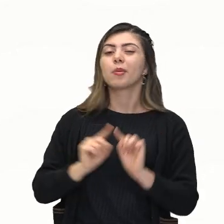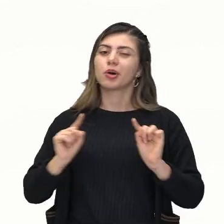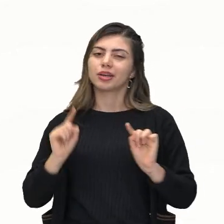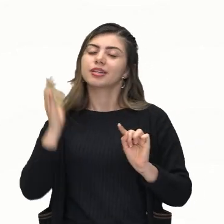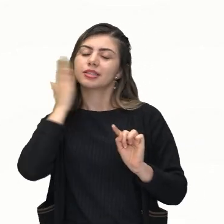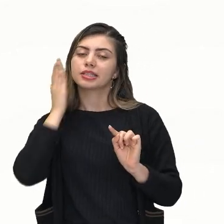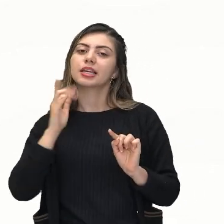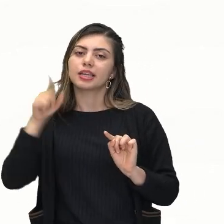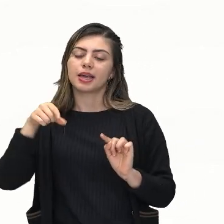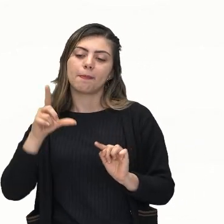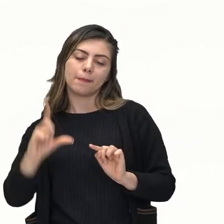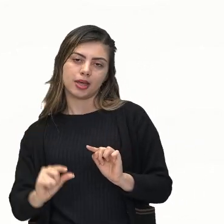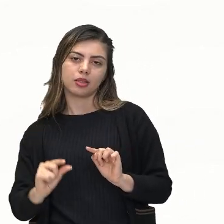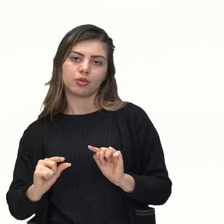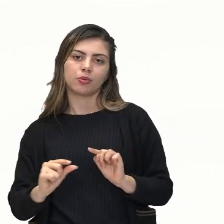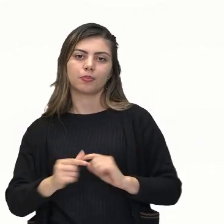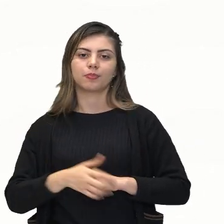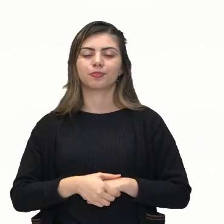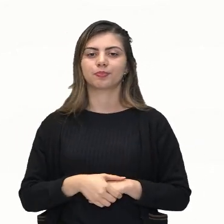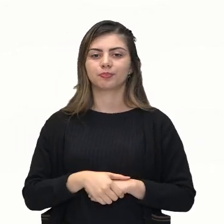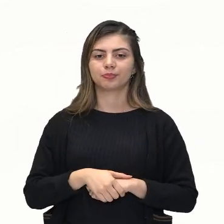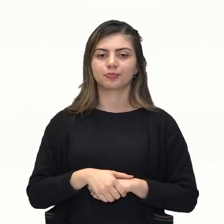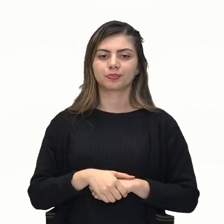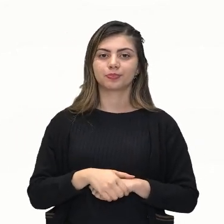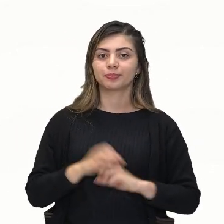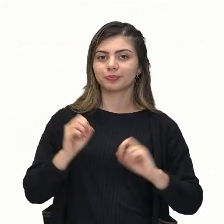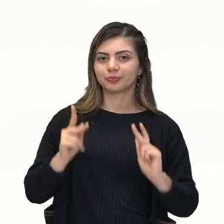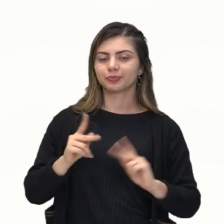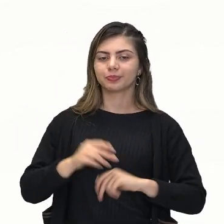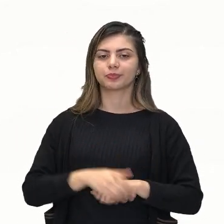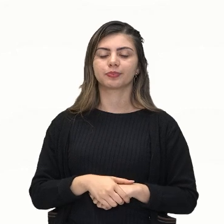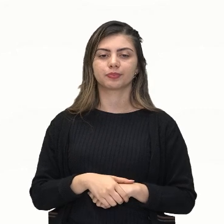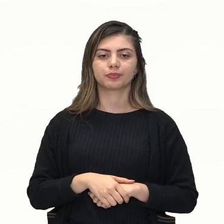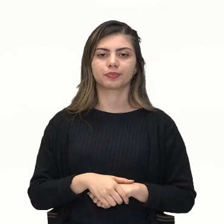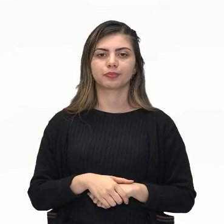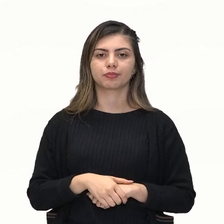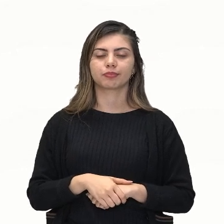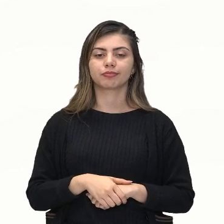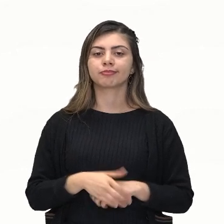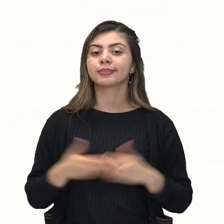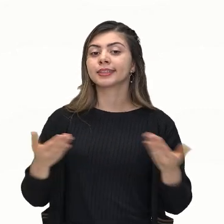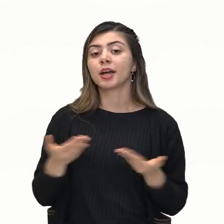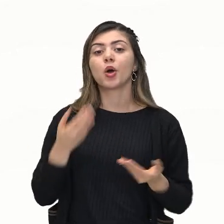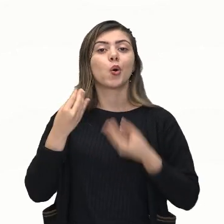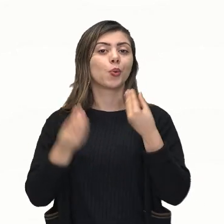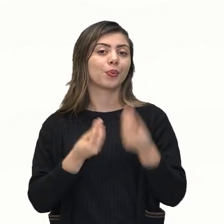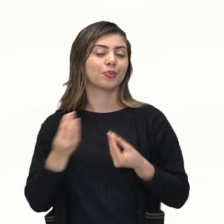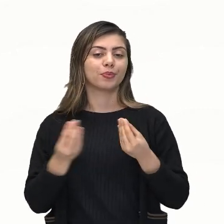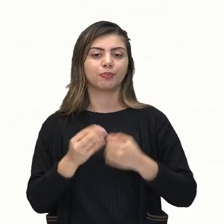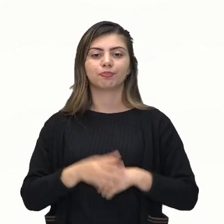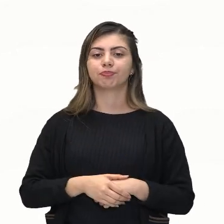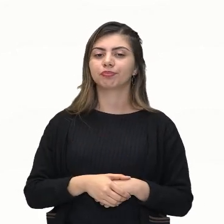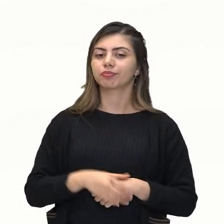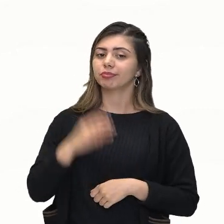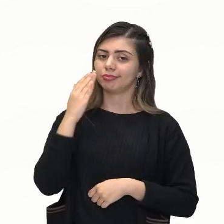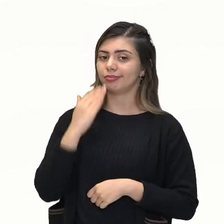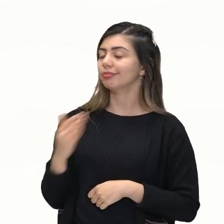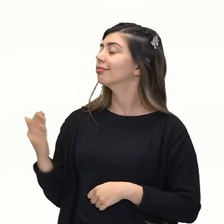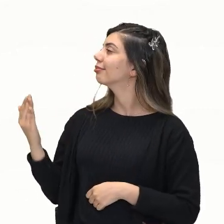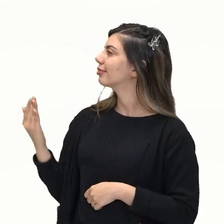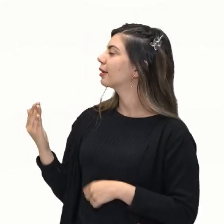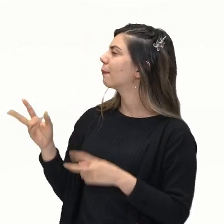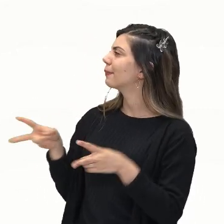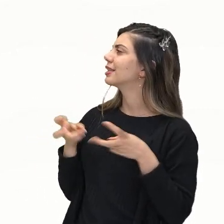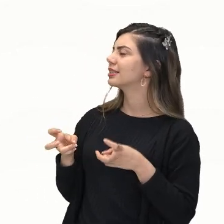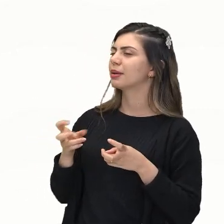será menor do que 3,50. Ok? E agora? Agora eu vou olhar para as minhas